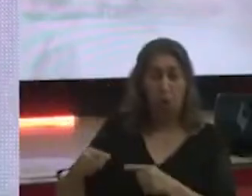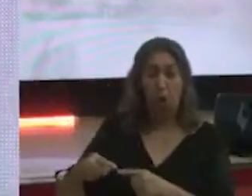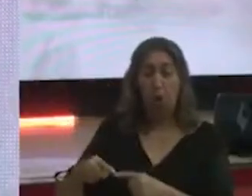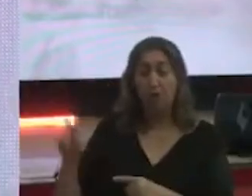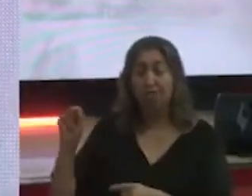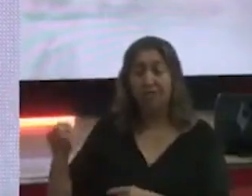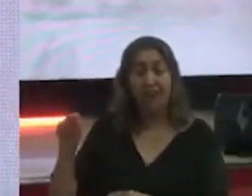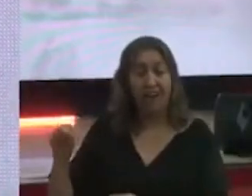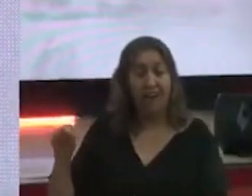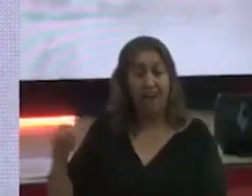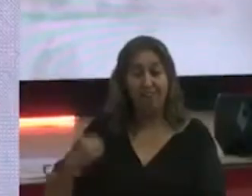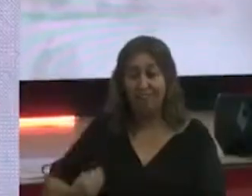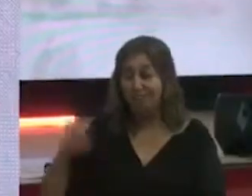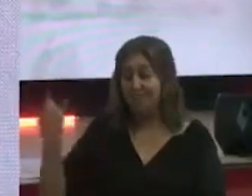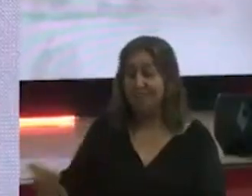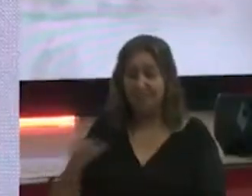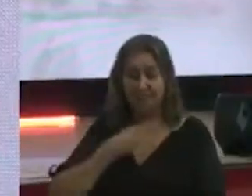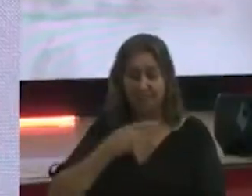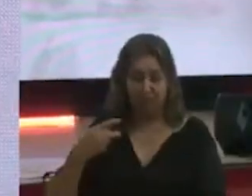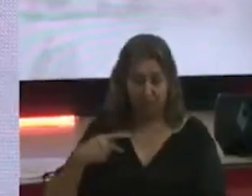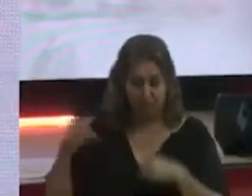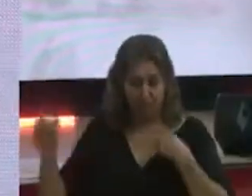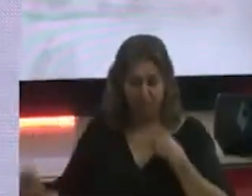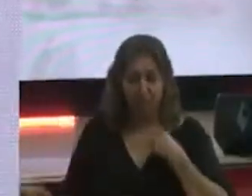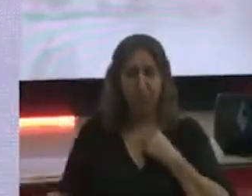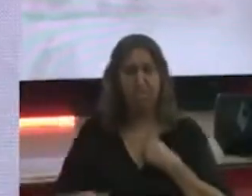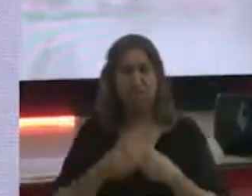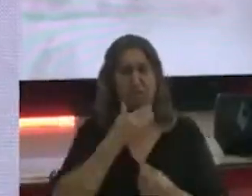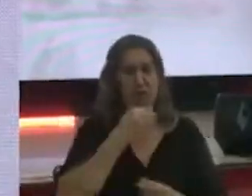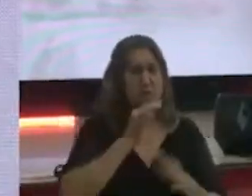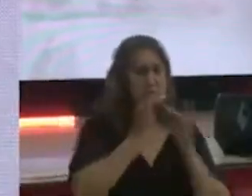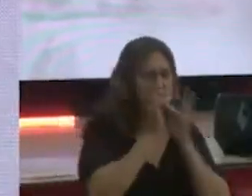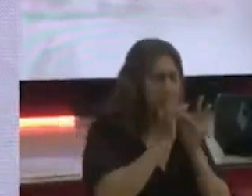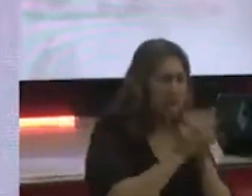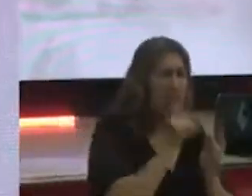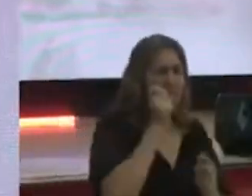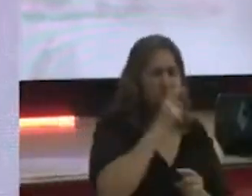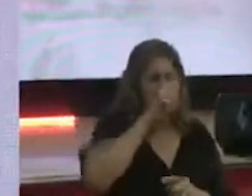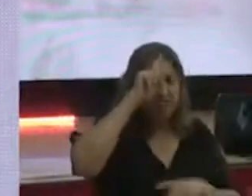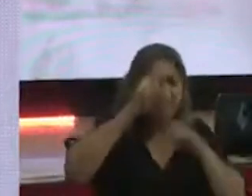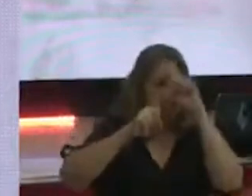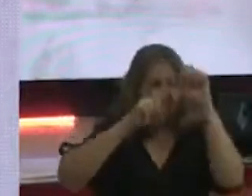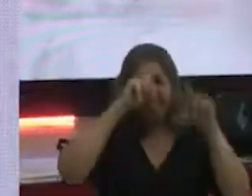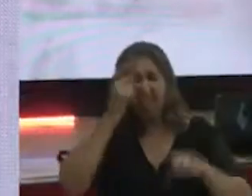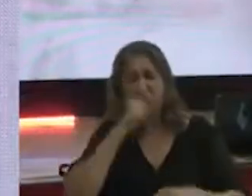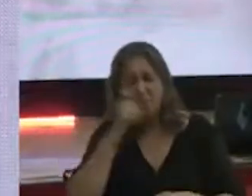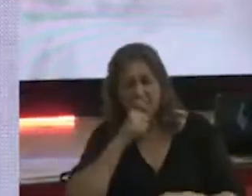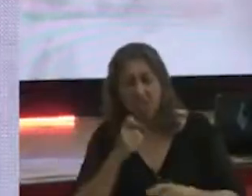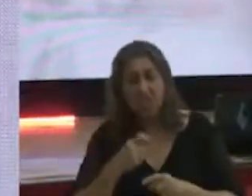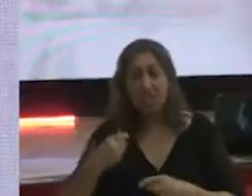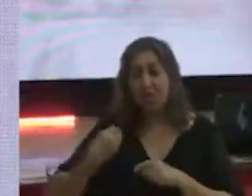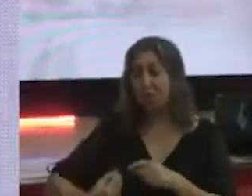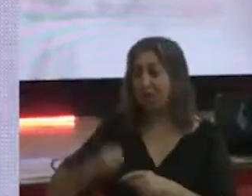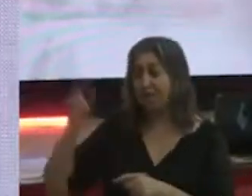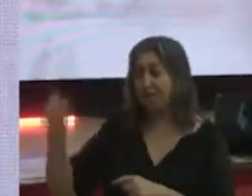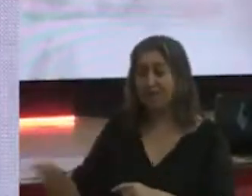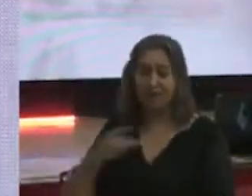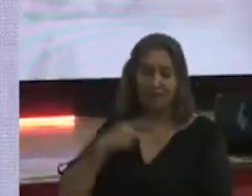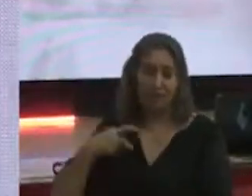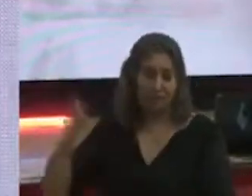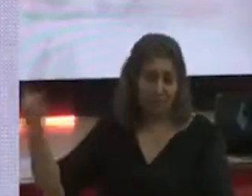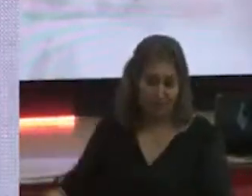batista chamado Miller este homem criava fofocas mentiras sobre Miller e ele